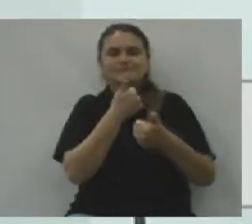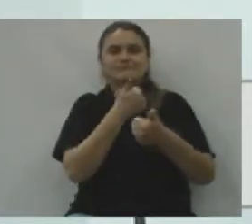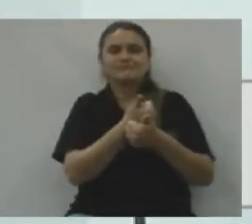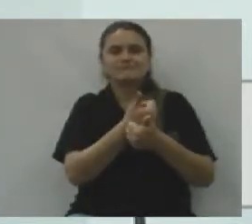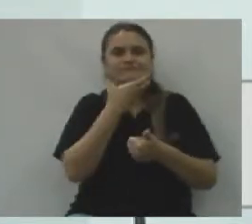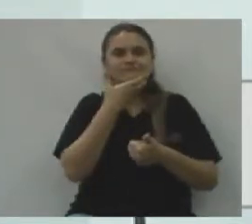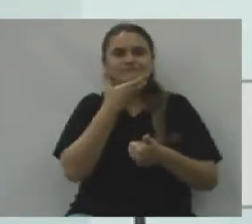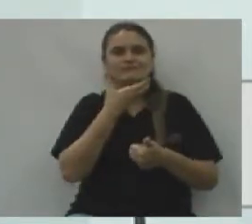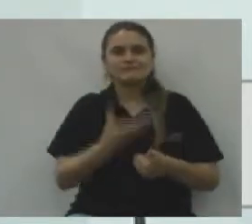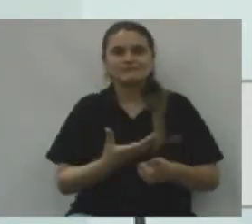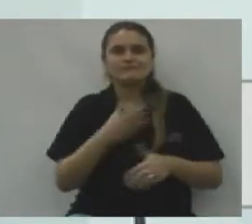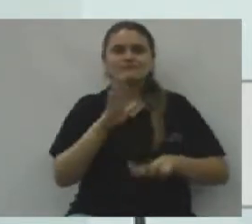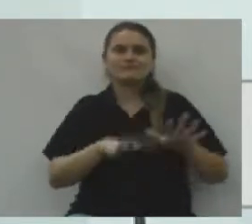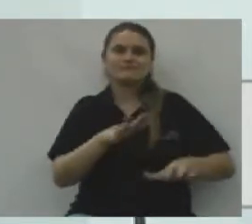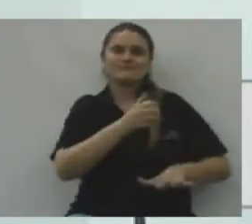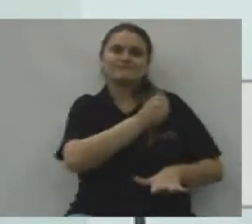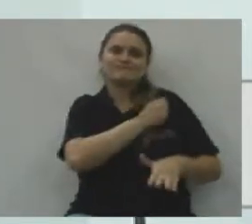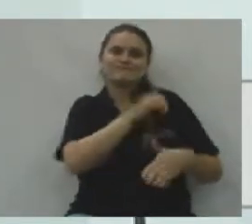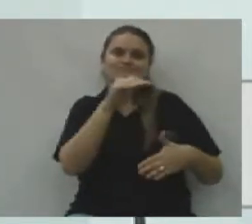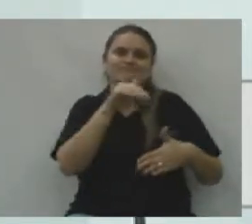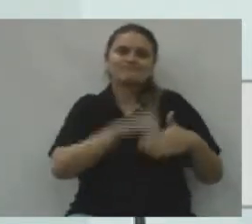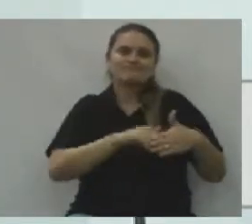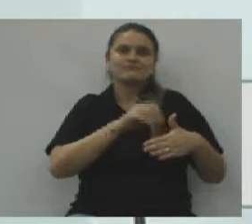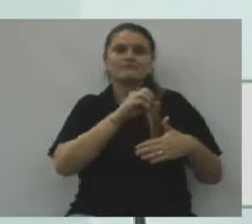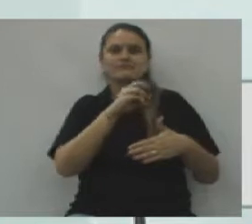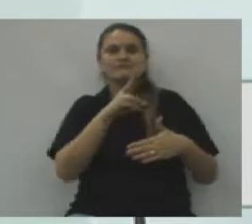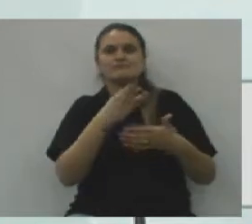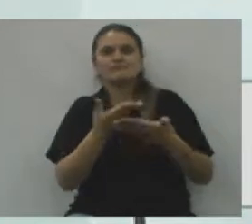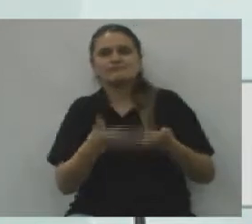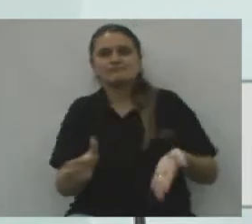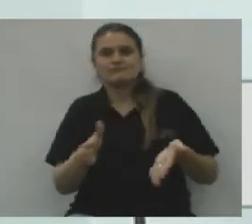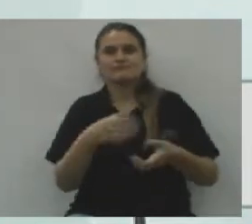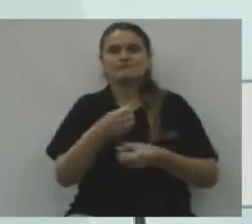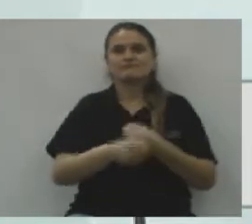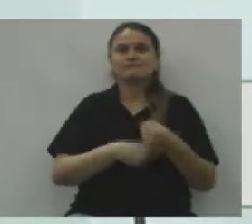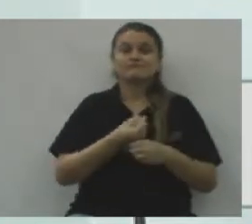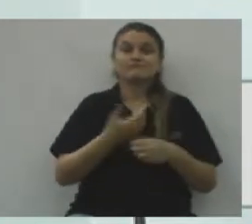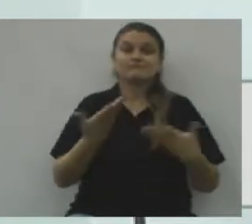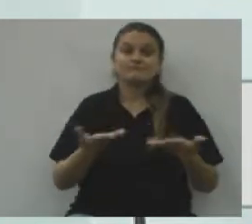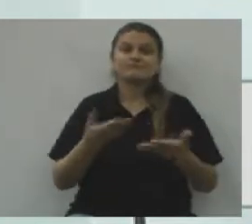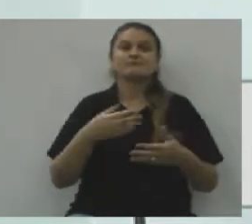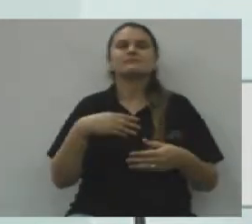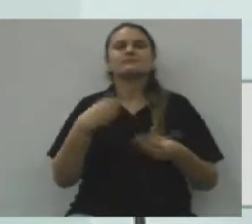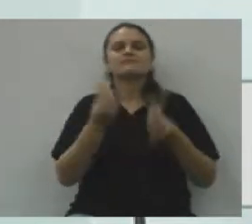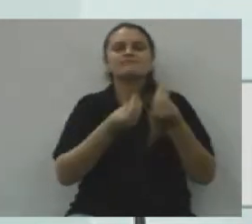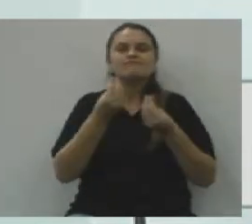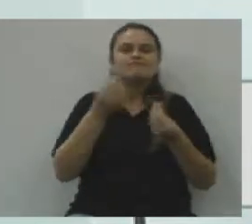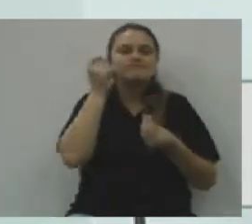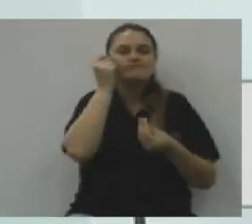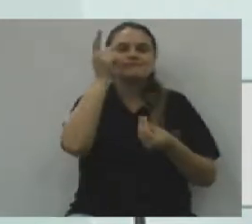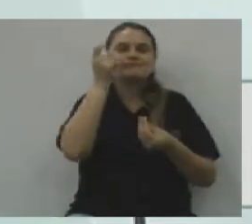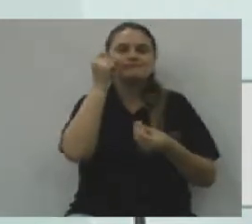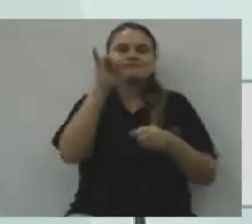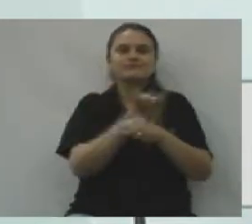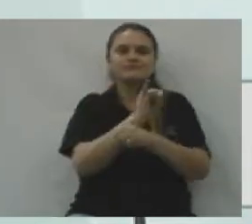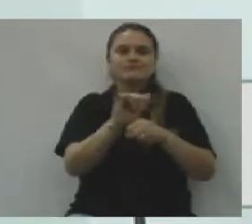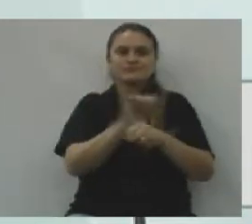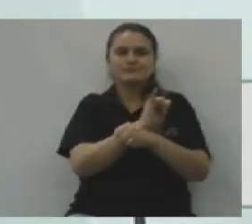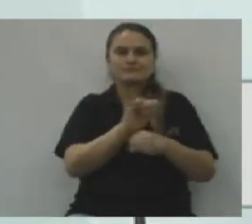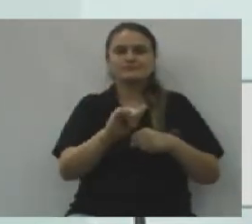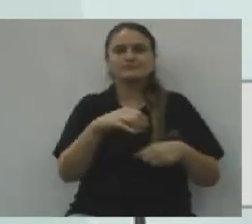hipóteses, um ano letivo já tinha se perdido, ainda que o aluno voltasse para a sala de aula. Buscamos tratar isso de uma forma diferenciada,